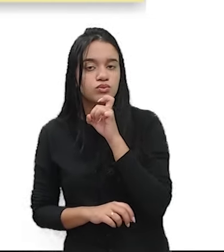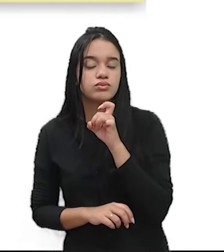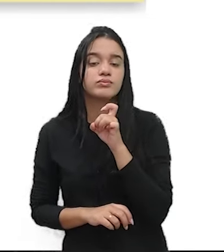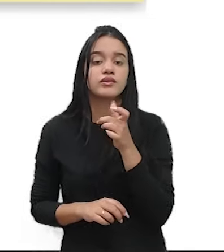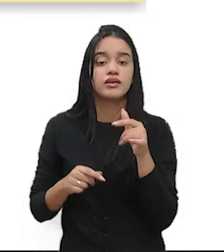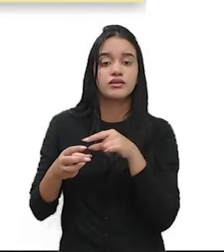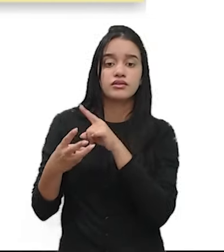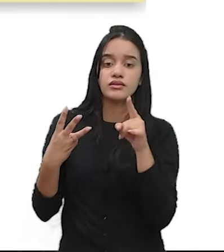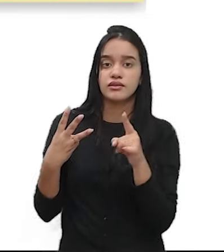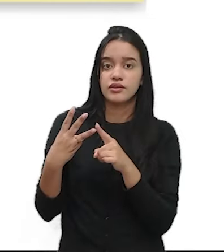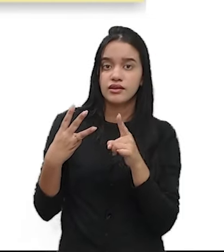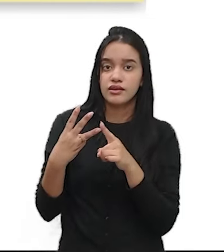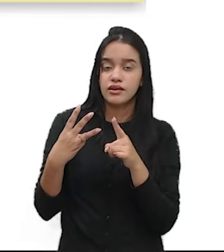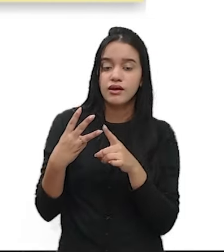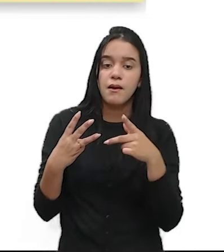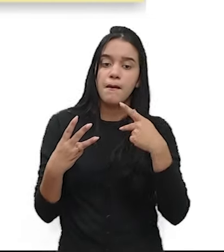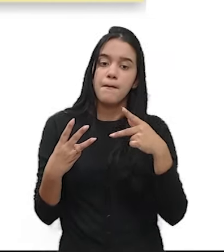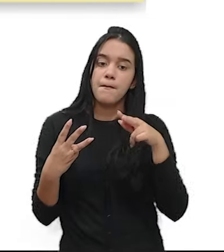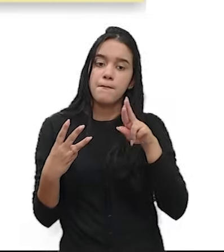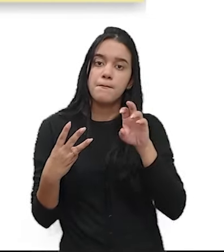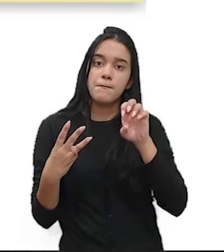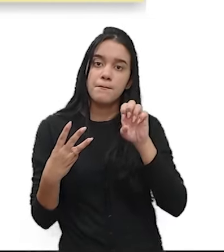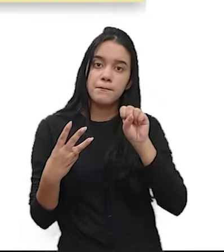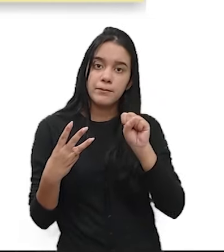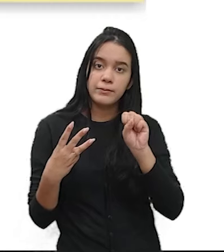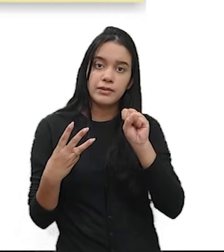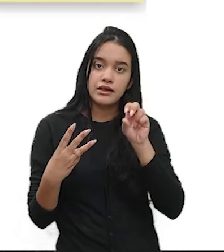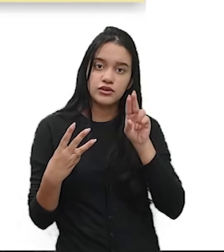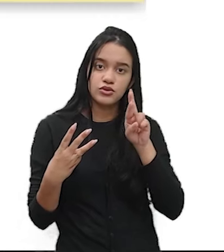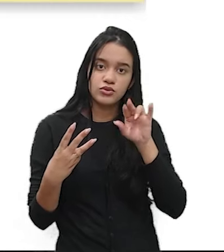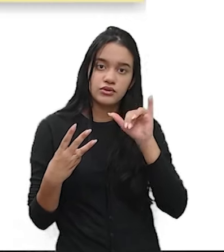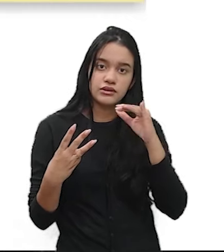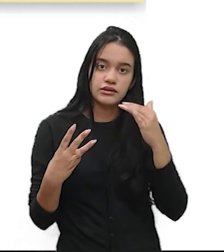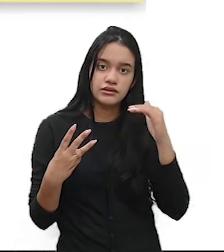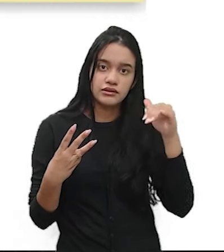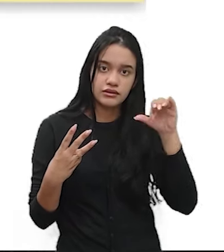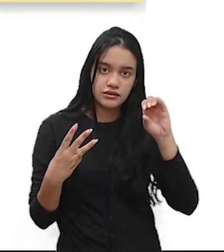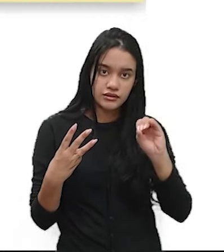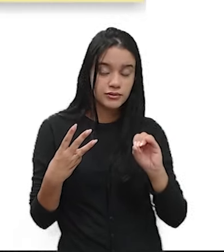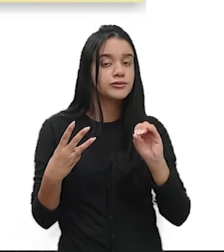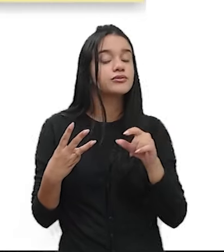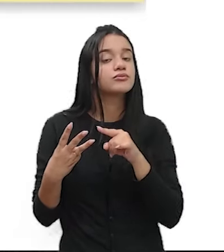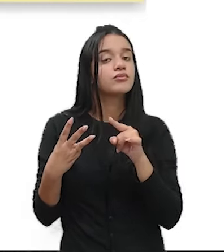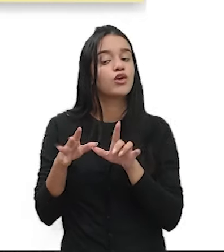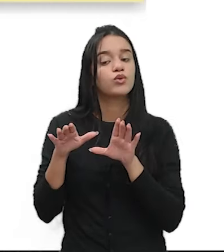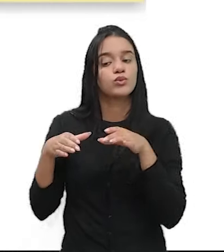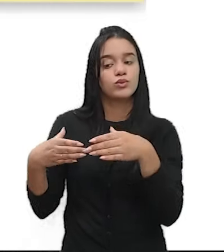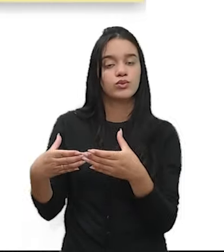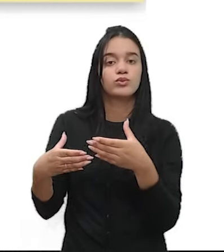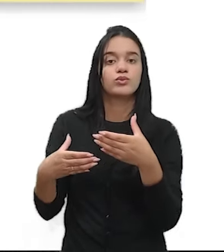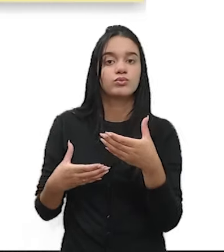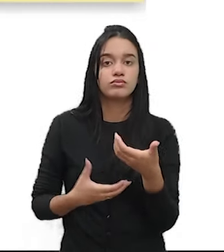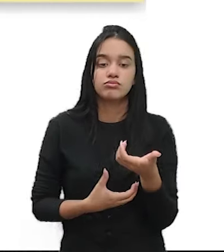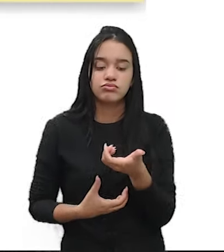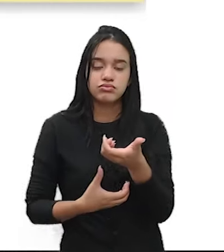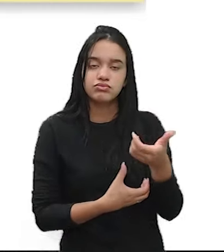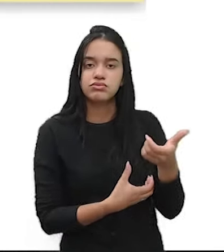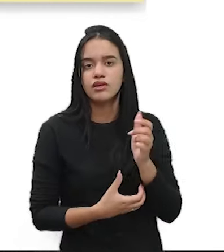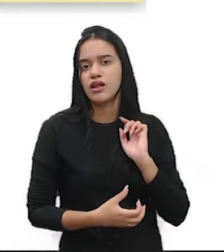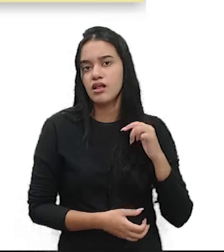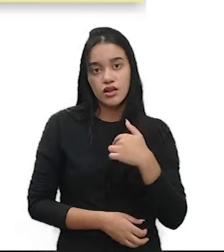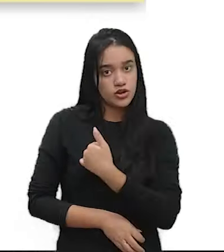quanto a forma de pressurização essa questão já é mais voltada paraa equipe de manutenção né que faz a recarga de extintores né a gente